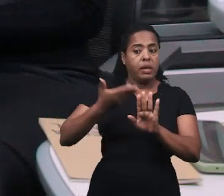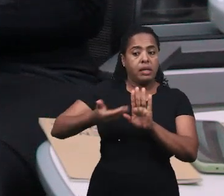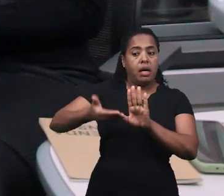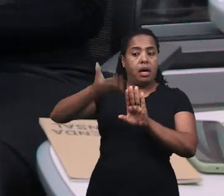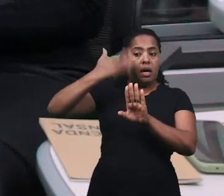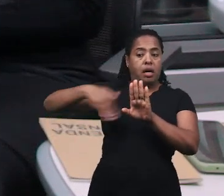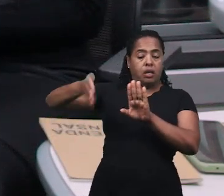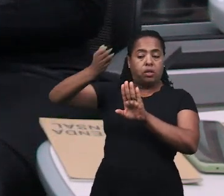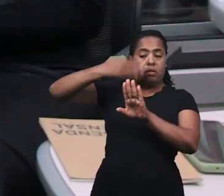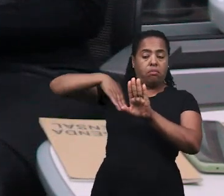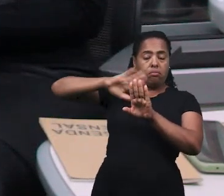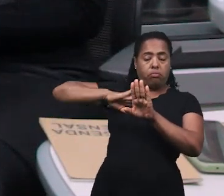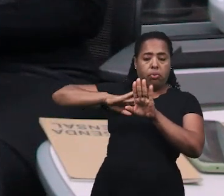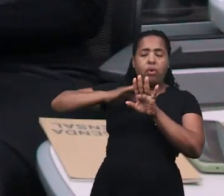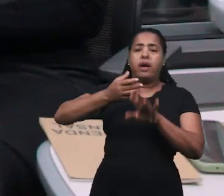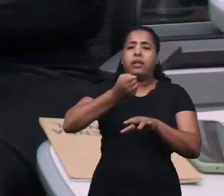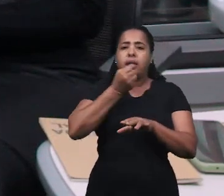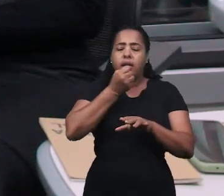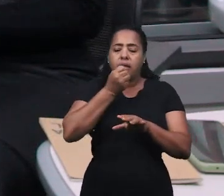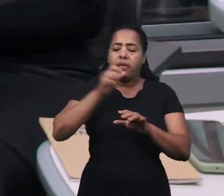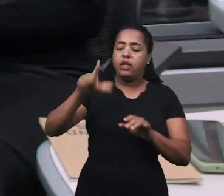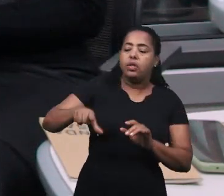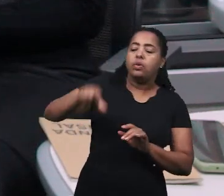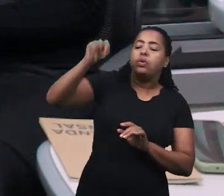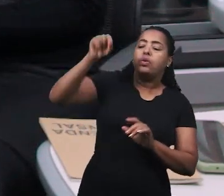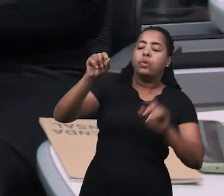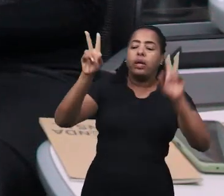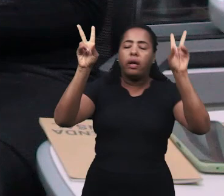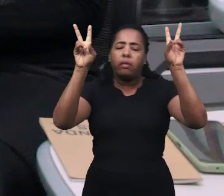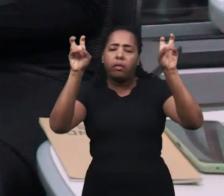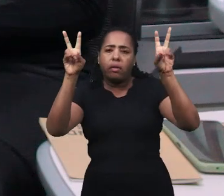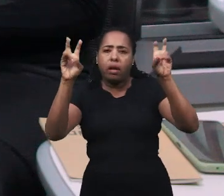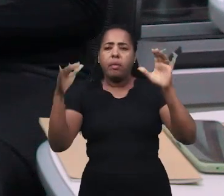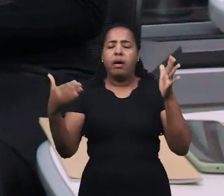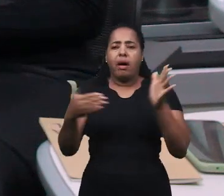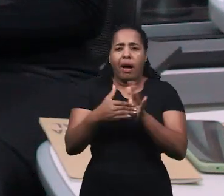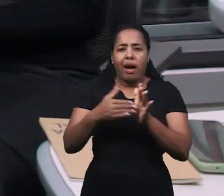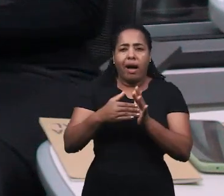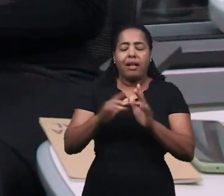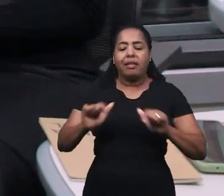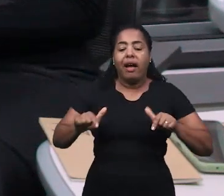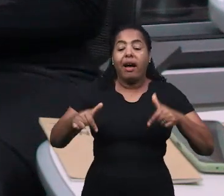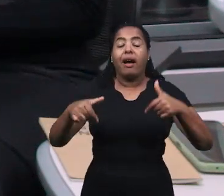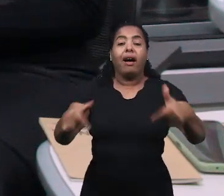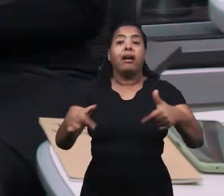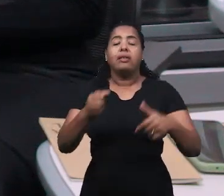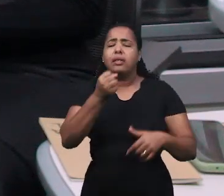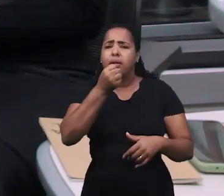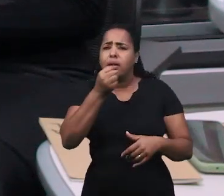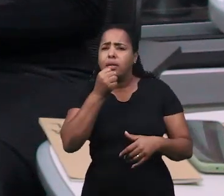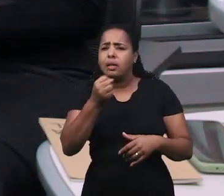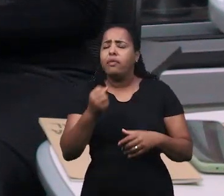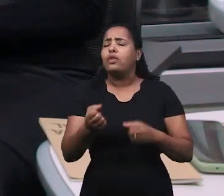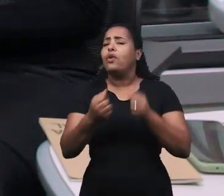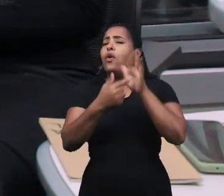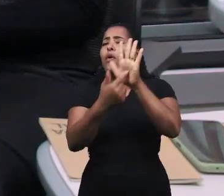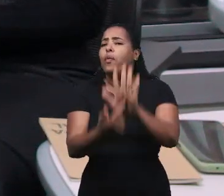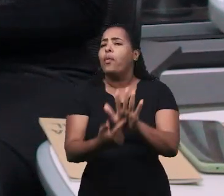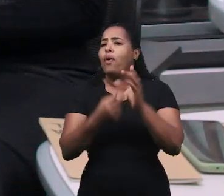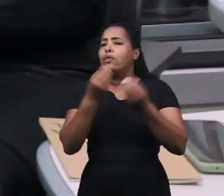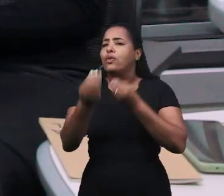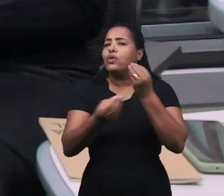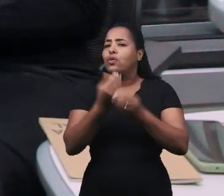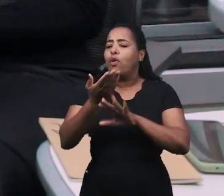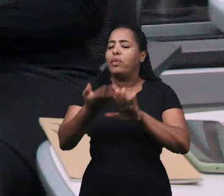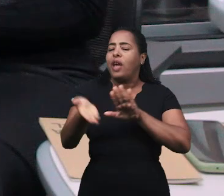mas a concepção da entrevista, da definição do tema, até a execução da entrevista. Conte aqui para os nossos irmãos